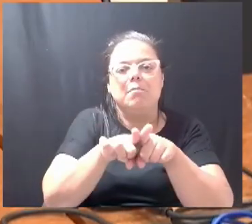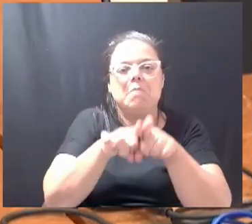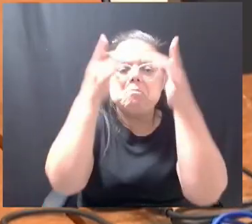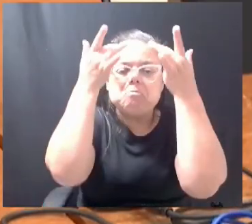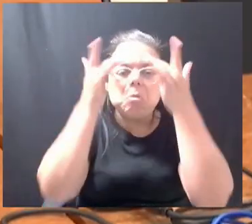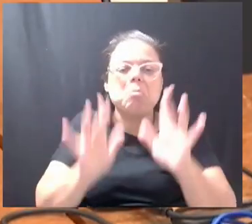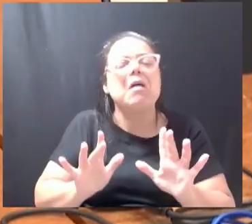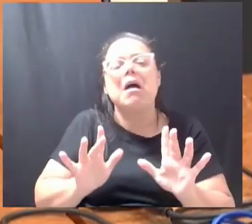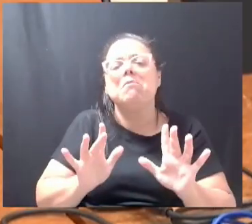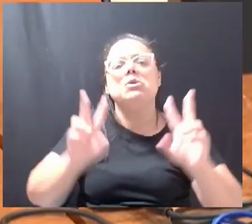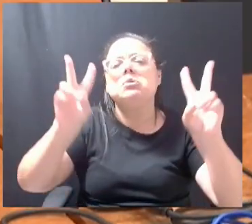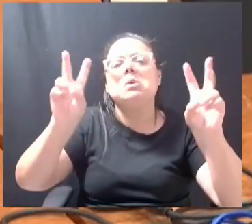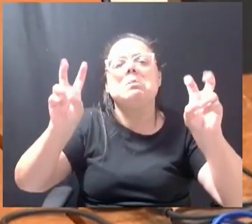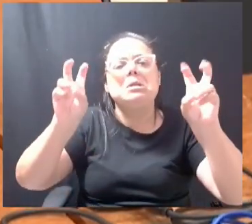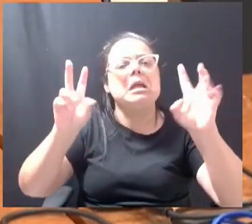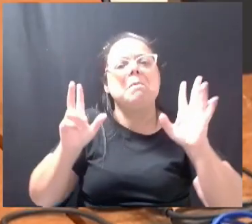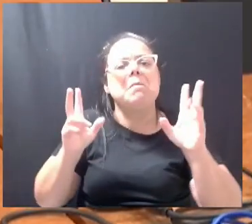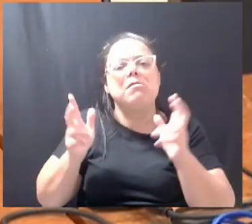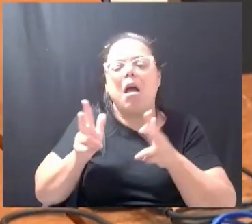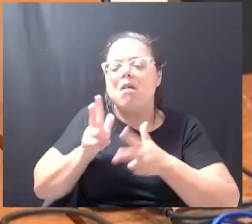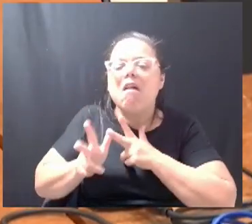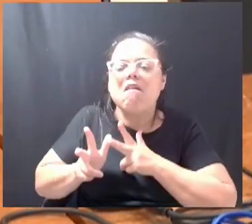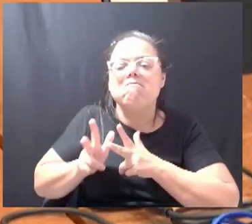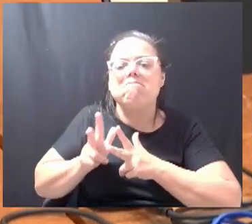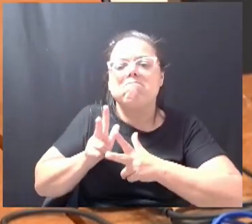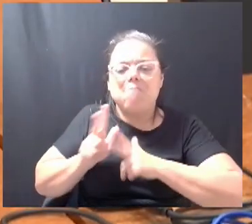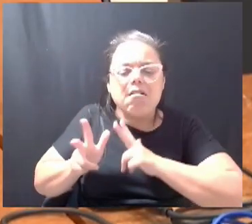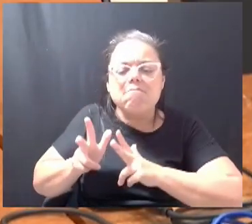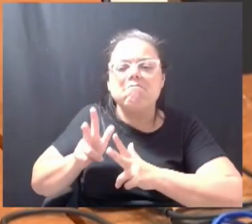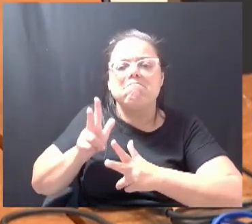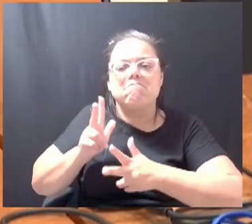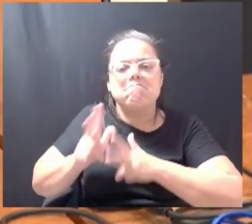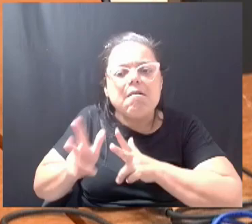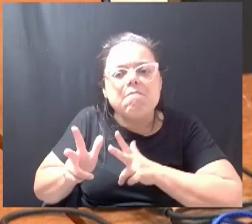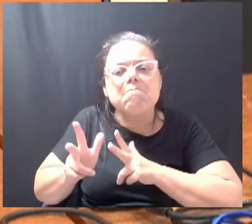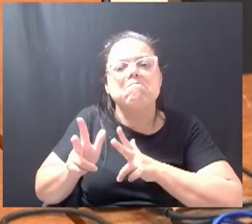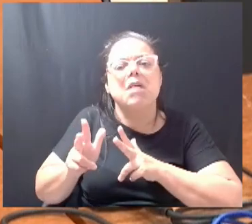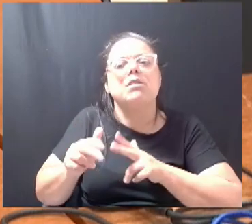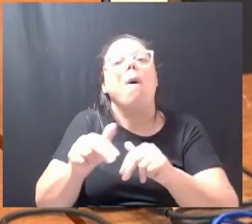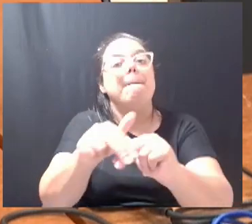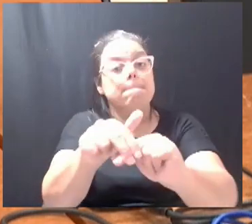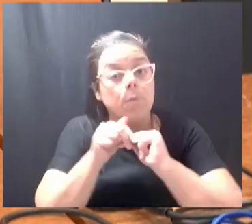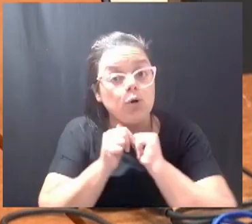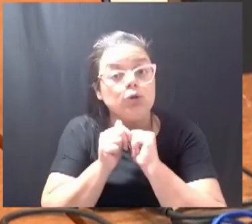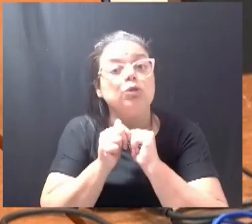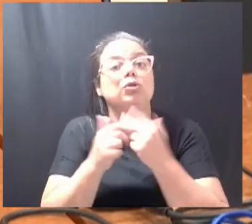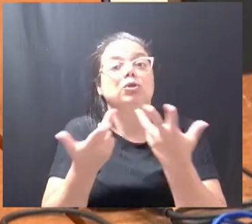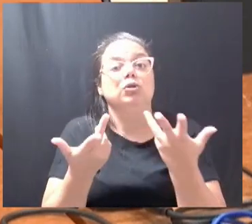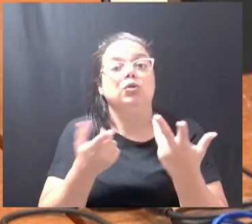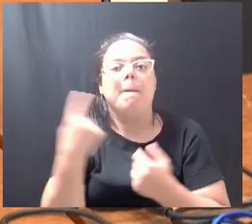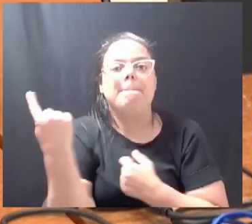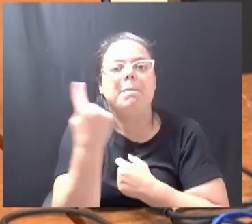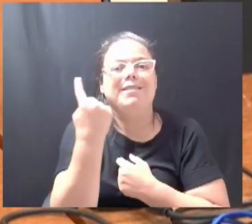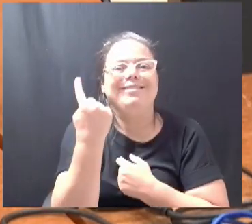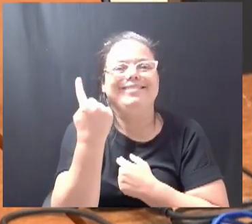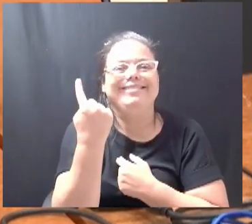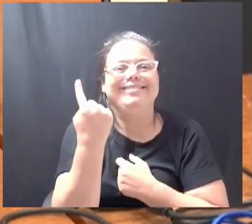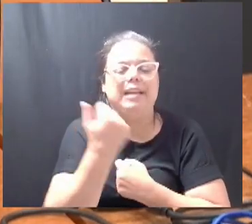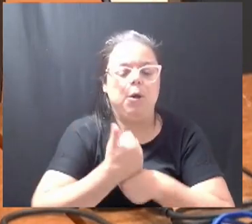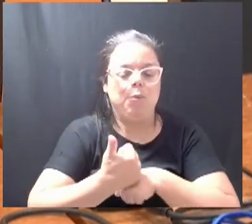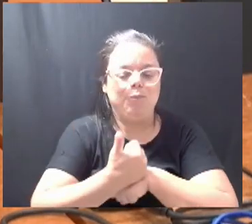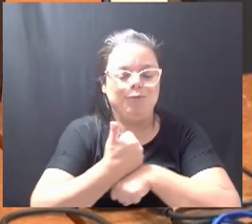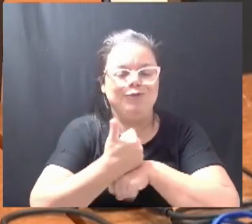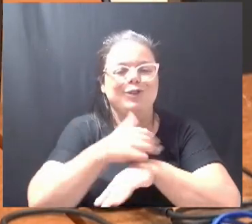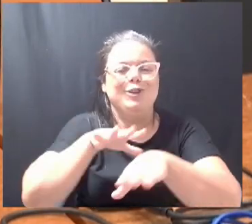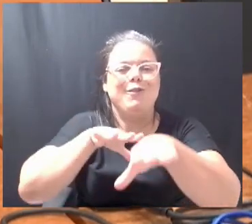Porque ele é mais generalista. Então, eu acho que a gente precisa... A primeira coisa é a formação de profissionais sobre o assunto.